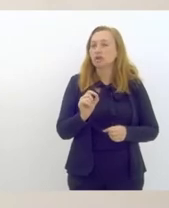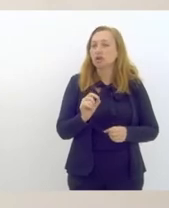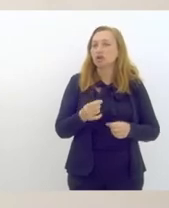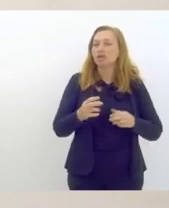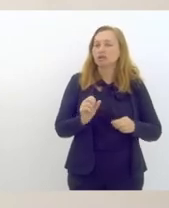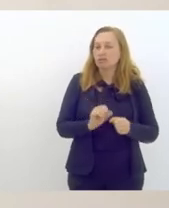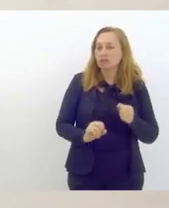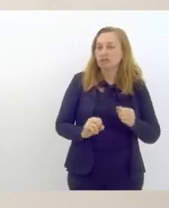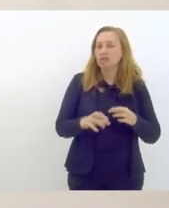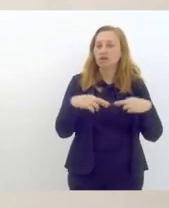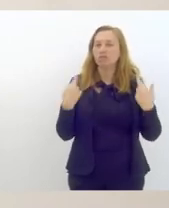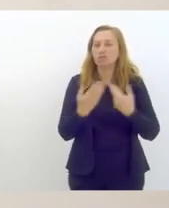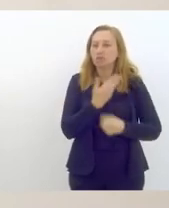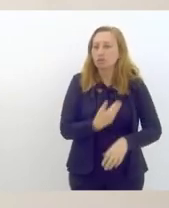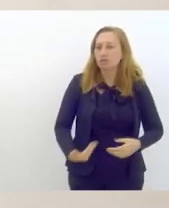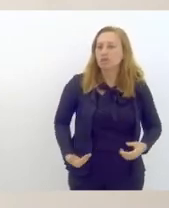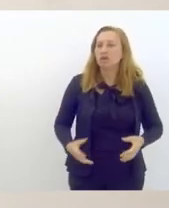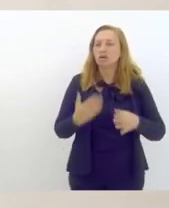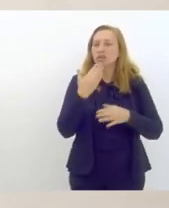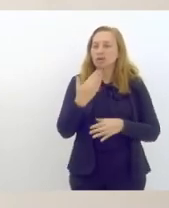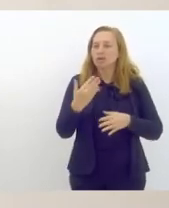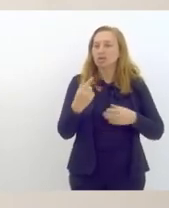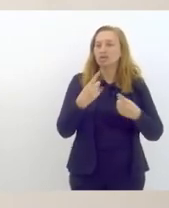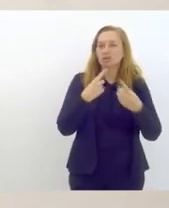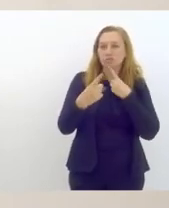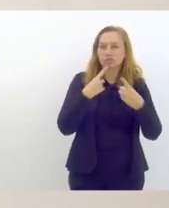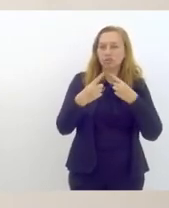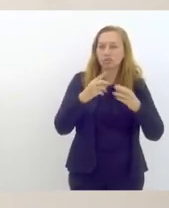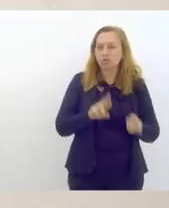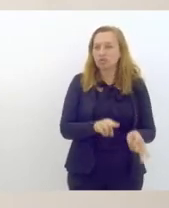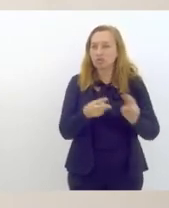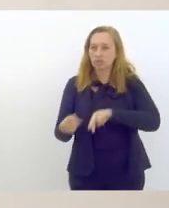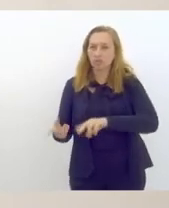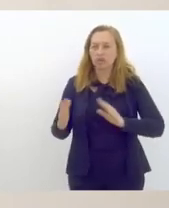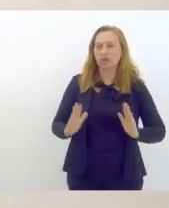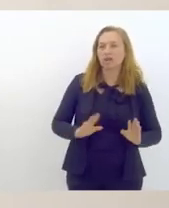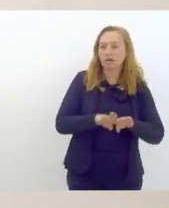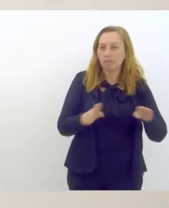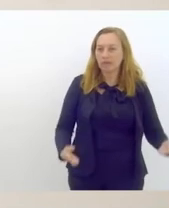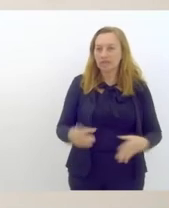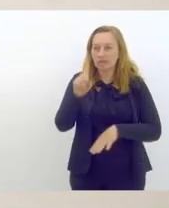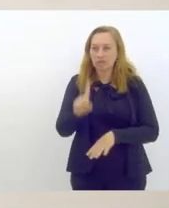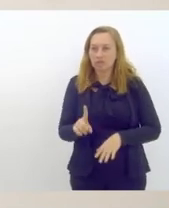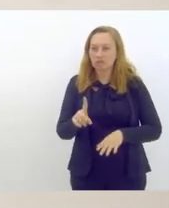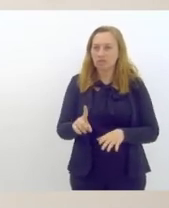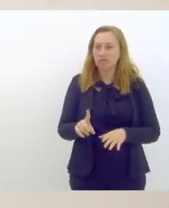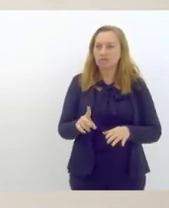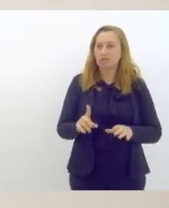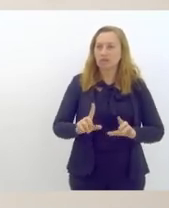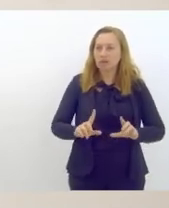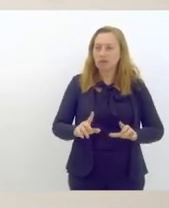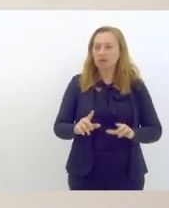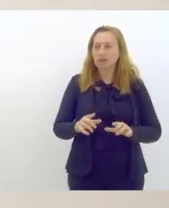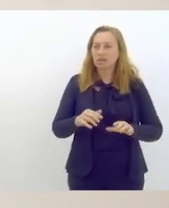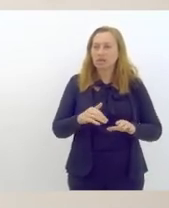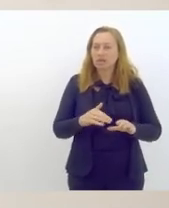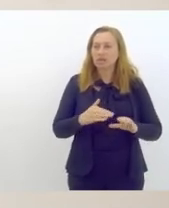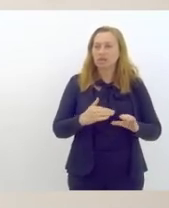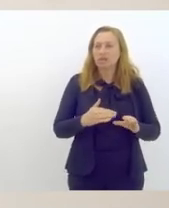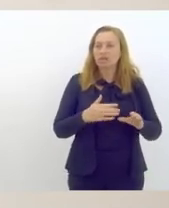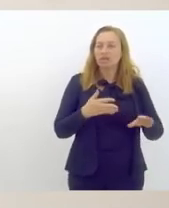audiência pública, suscitar o debate e dar o encaminhamento à mesa diretora, que vai fazer tramitar o projeto nas